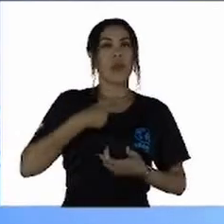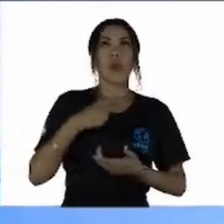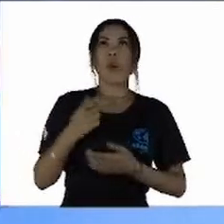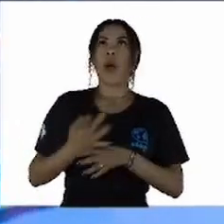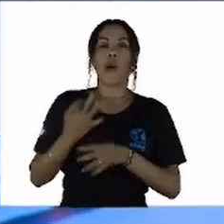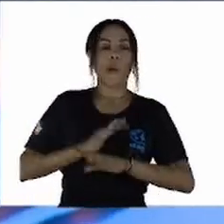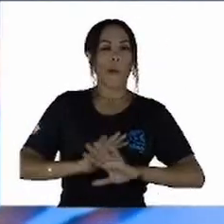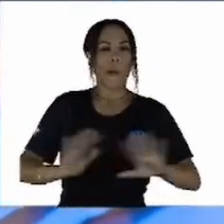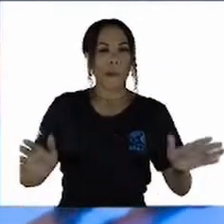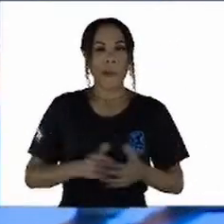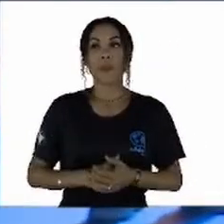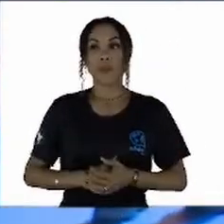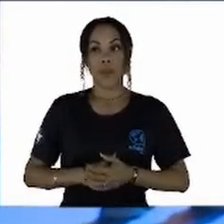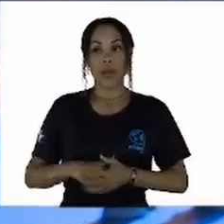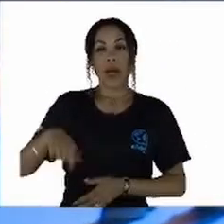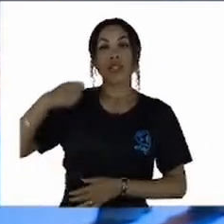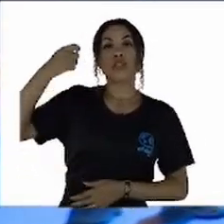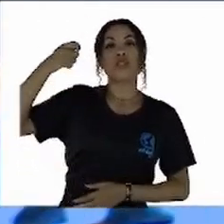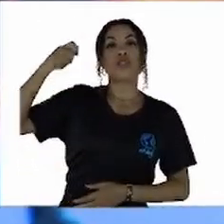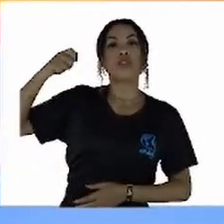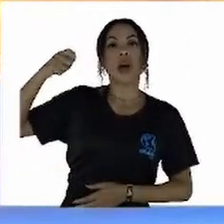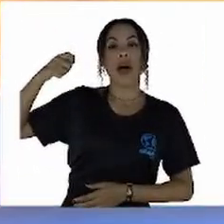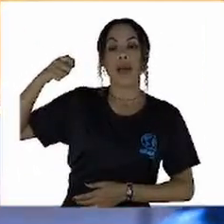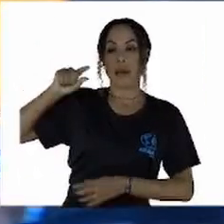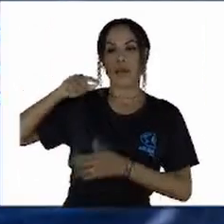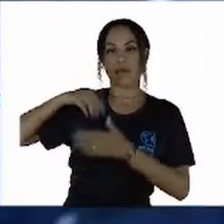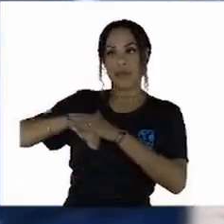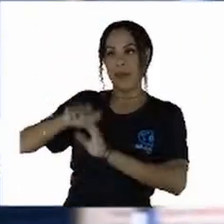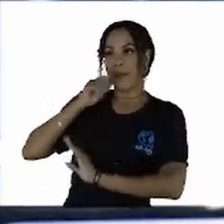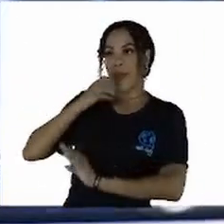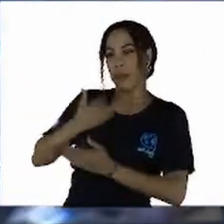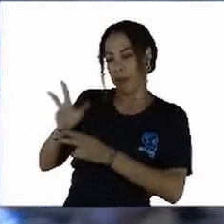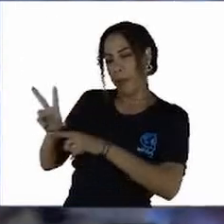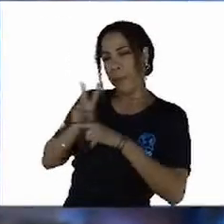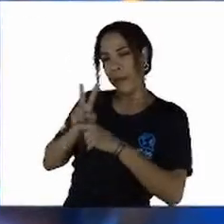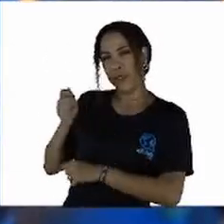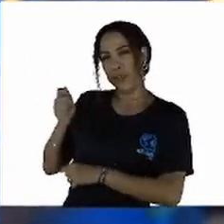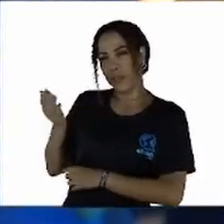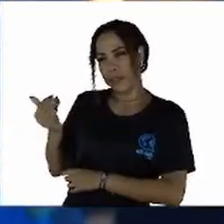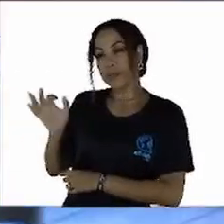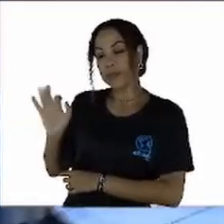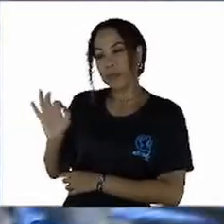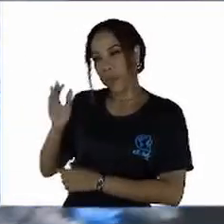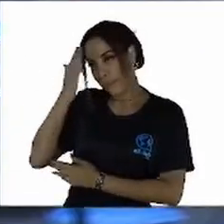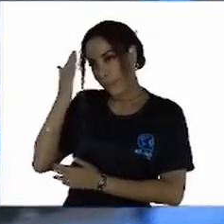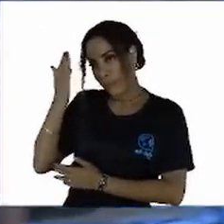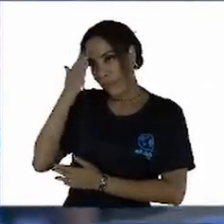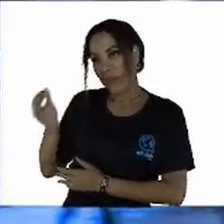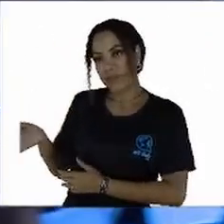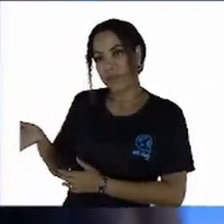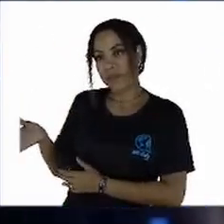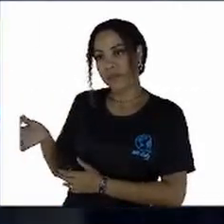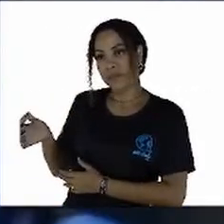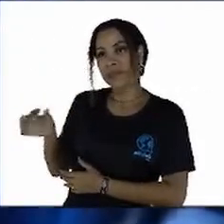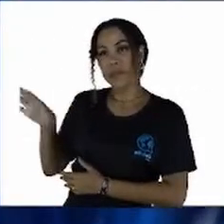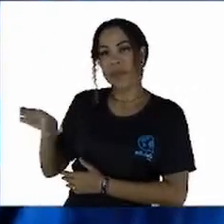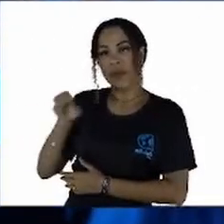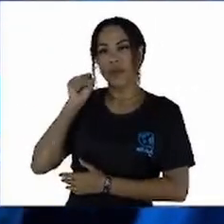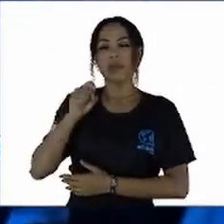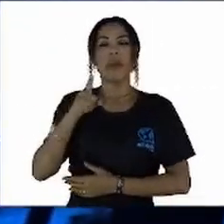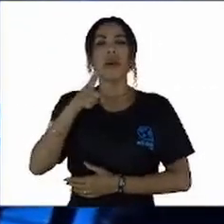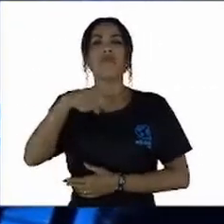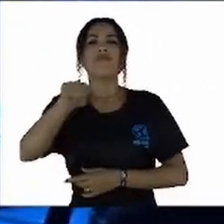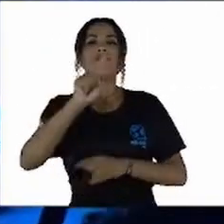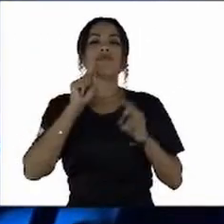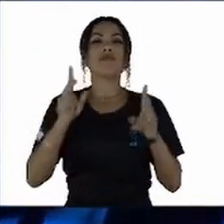aqui. A chave está o tempo todo com a nossa amiga aqui da plateia. Me empresta a chave? Isso. Eu quero que vocês